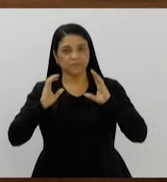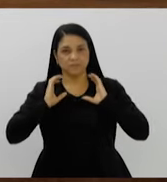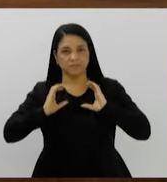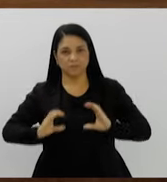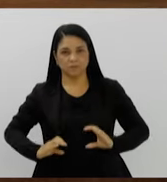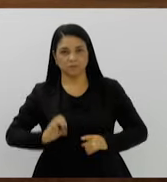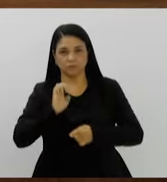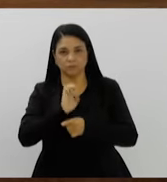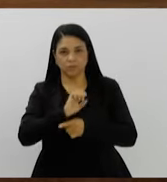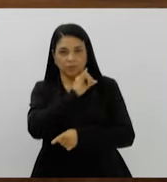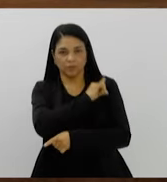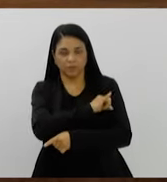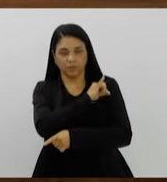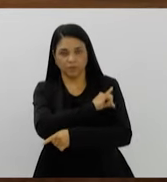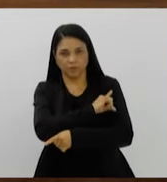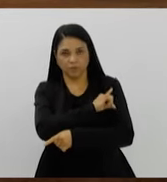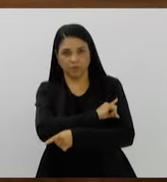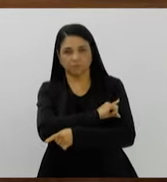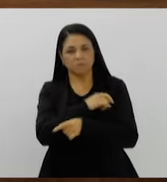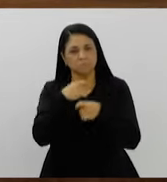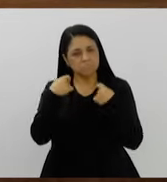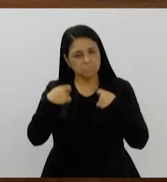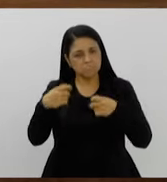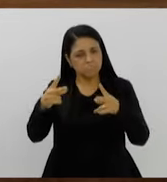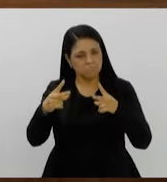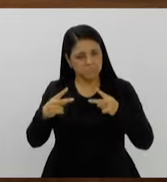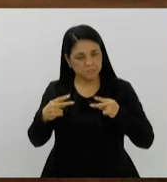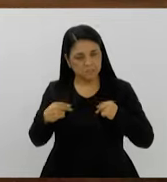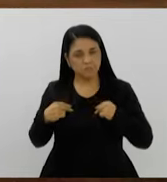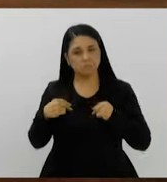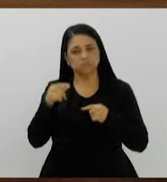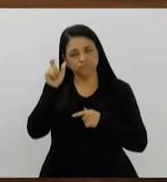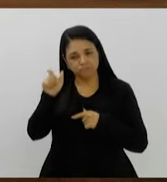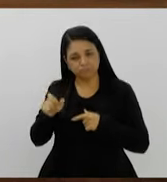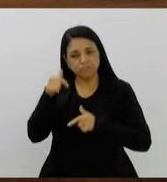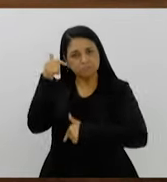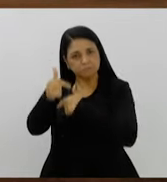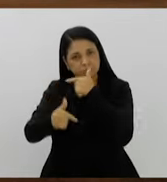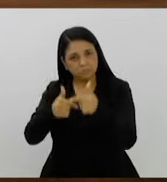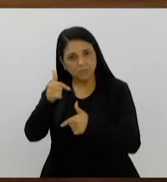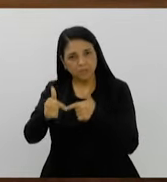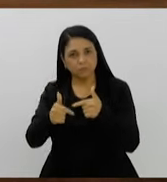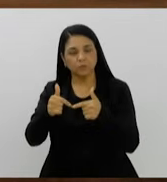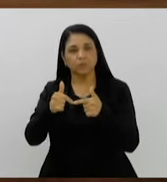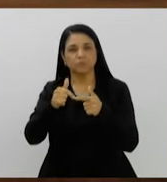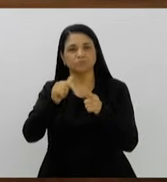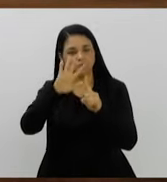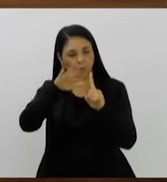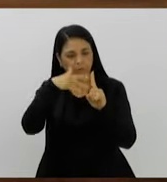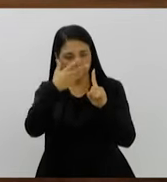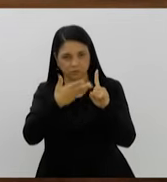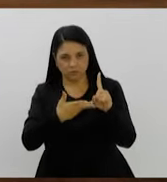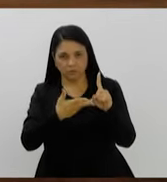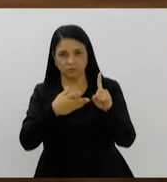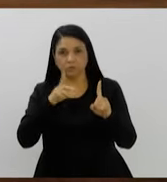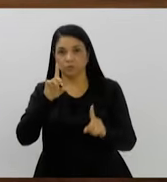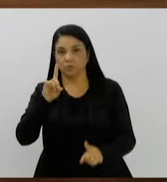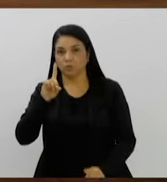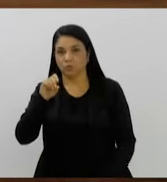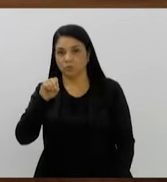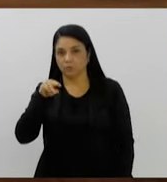porque é merecido é trabalhador e eu tenho certeza que esse